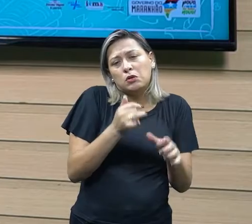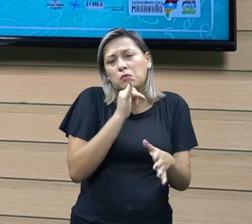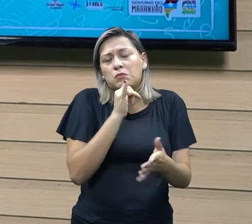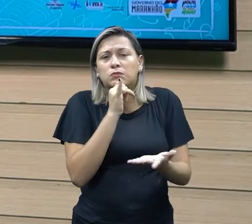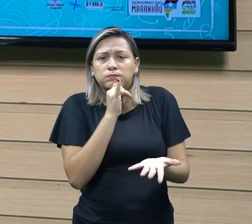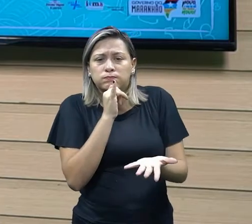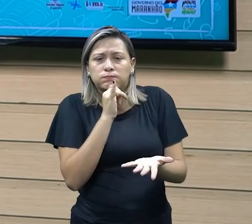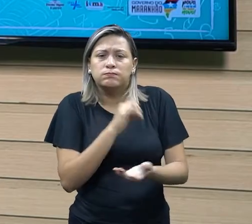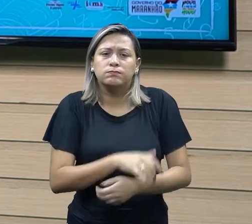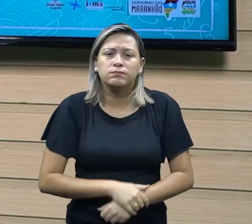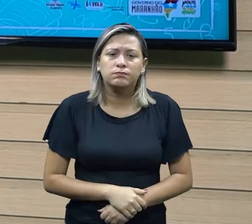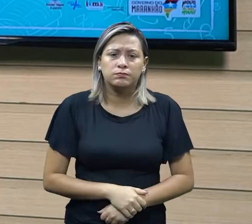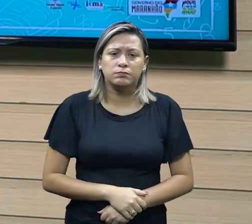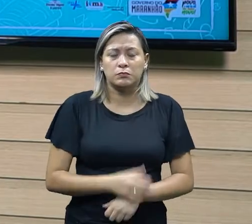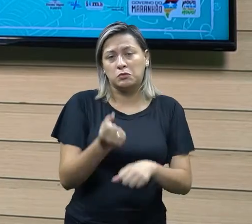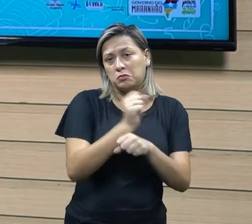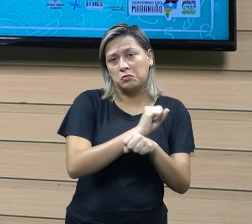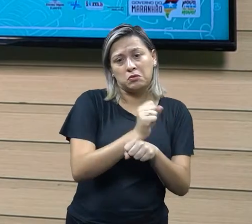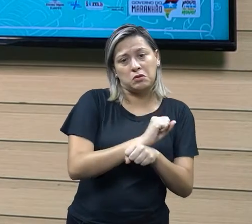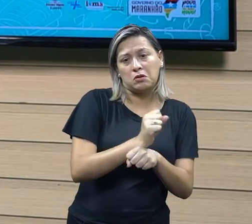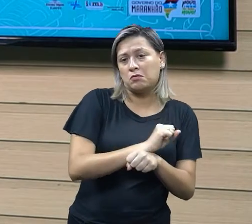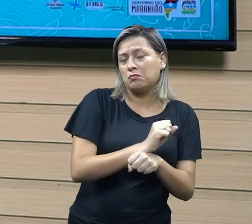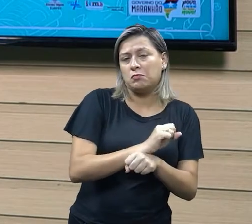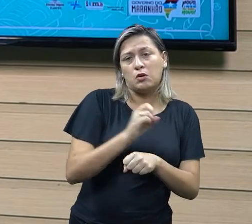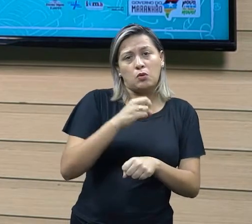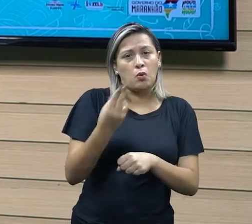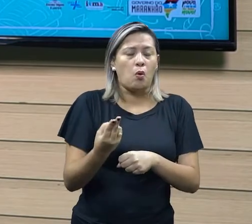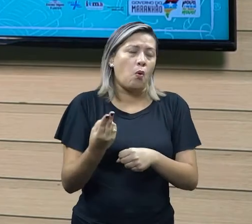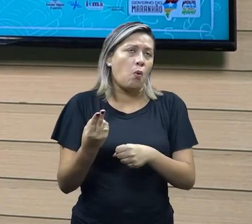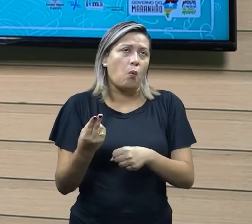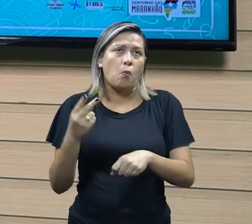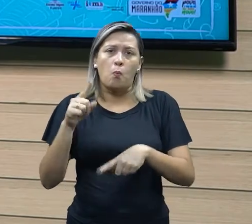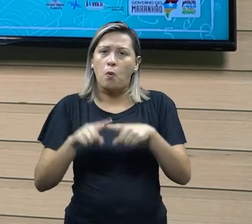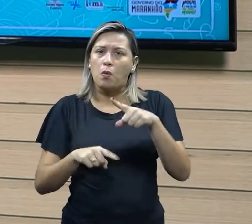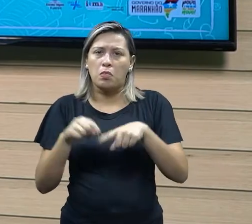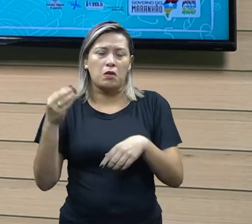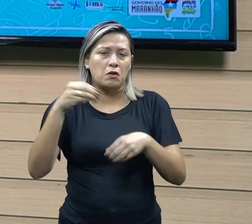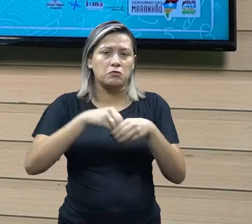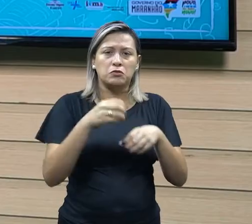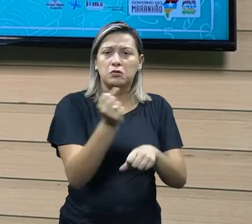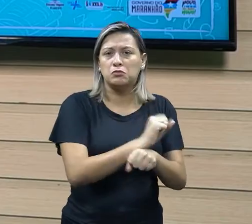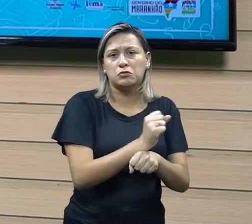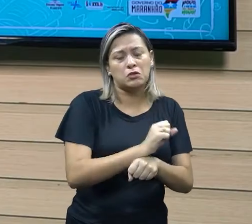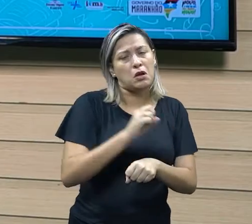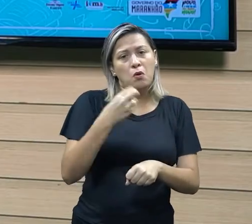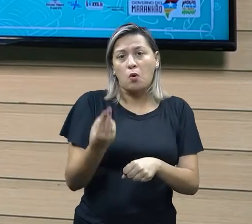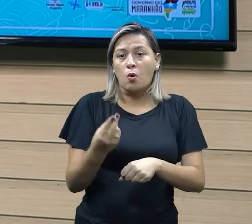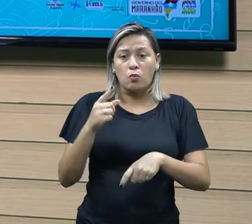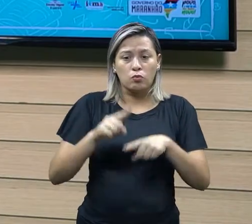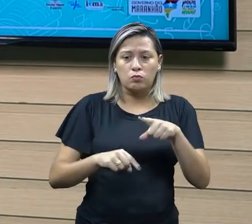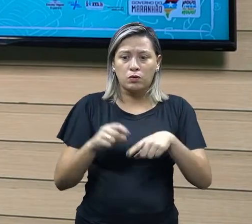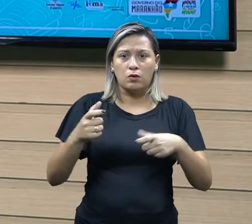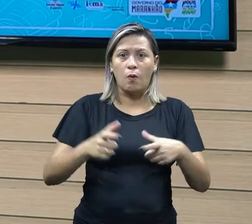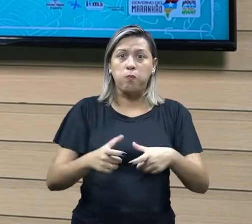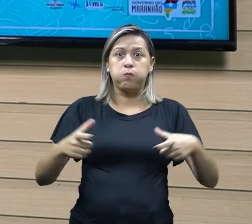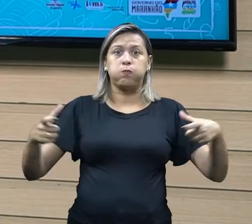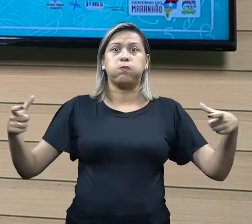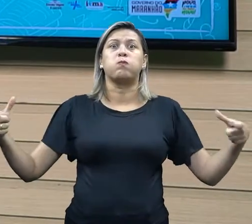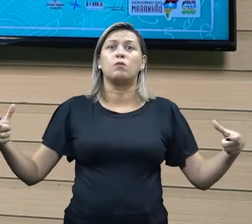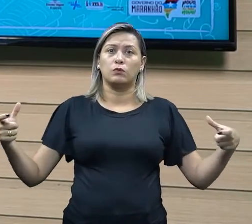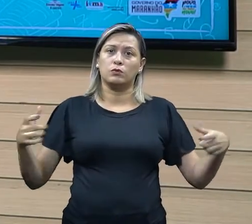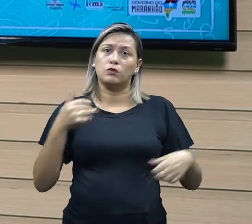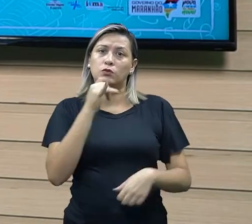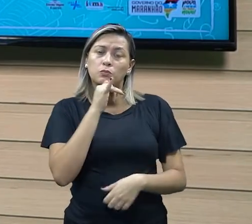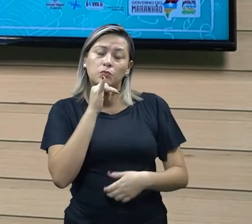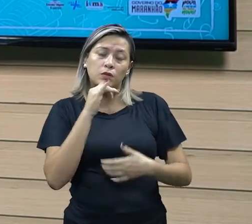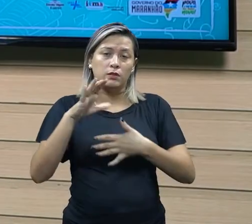como por exemplo, um carro ou um acessório de um carro, ou ainda com objetos muito grandes, com desenhos muito